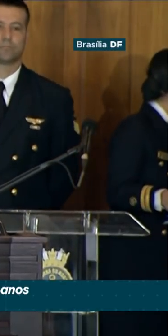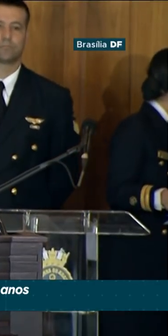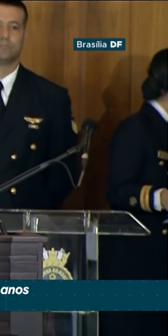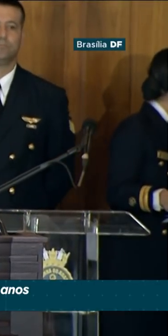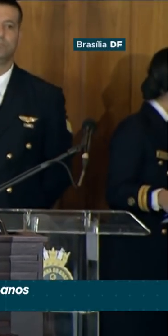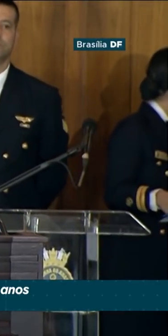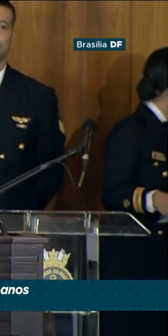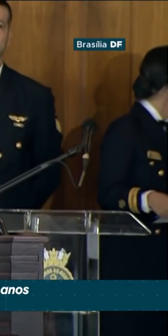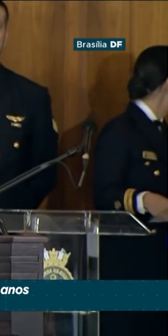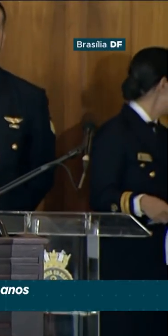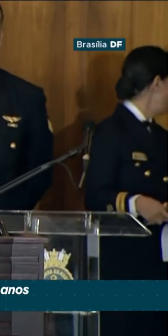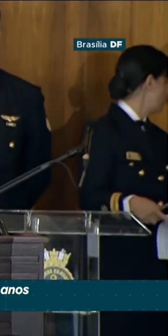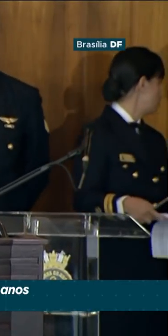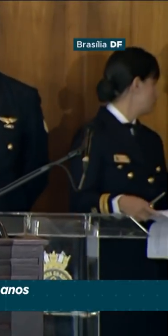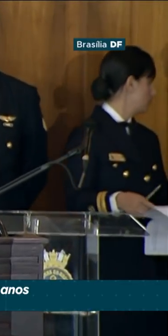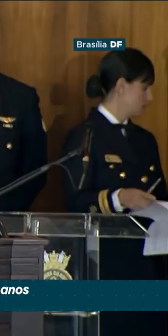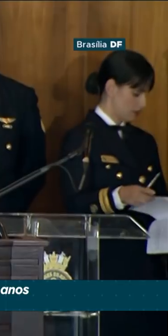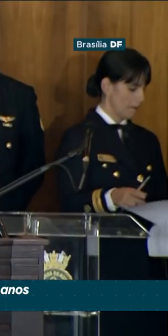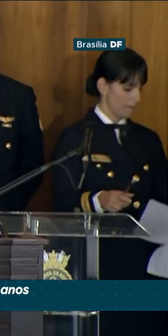senhores,